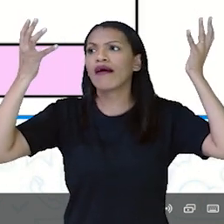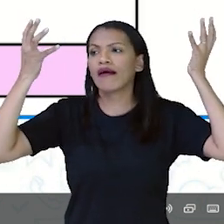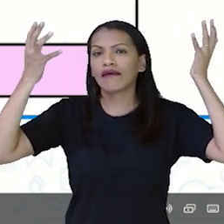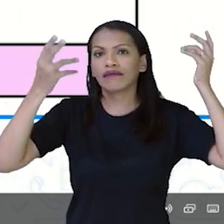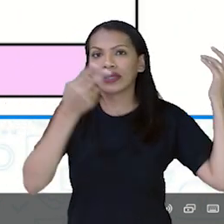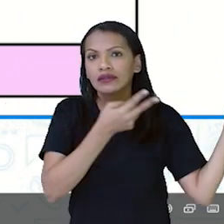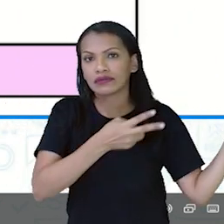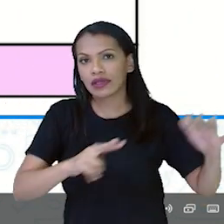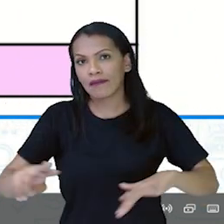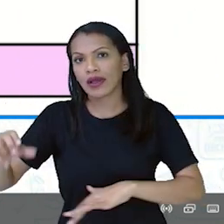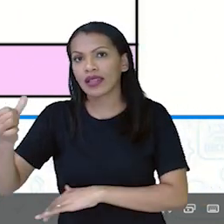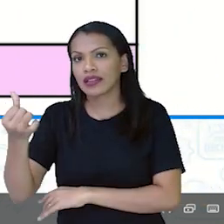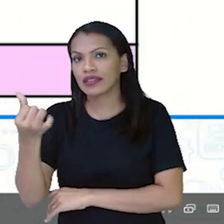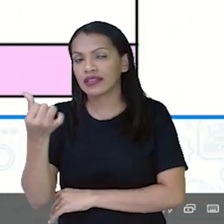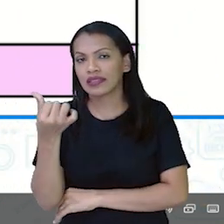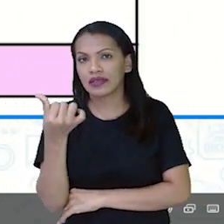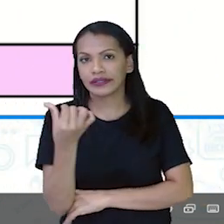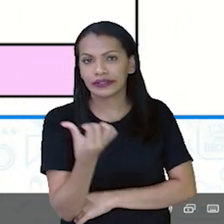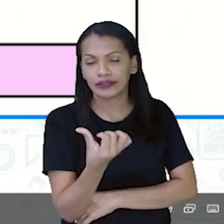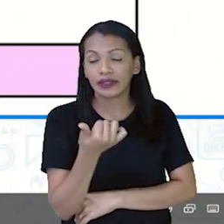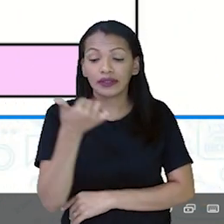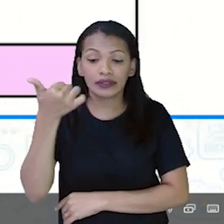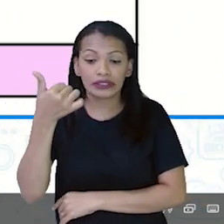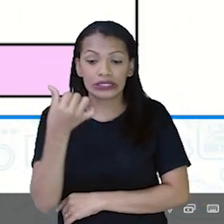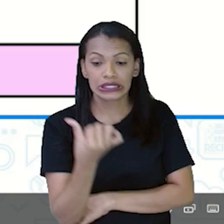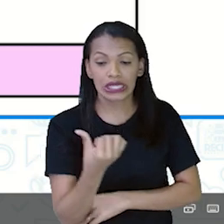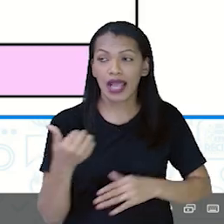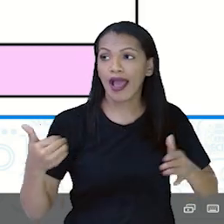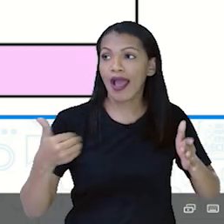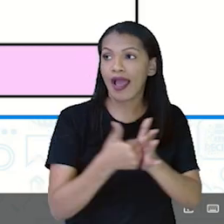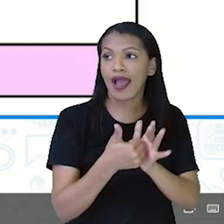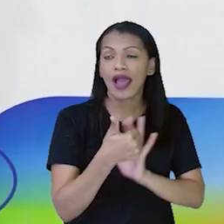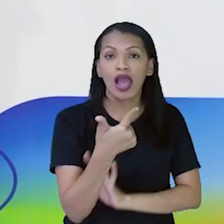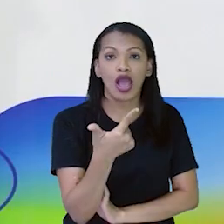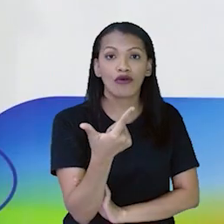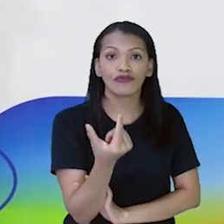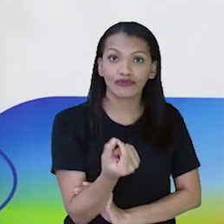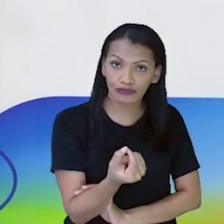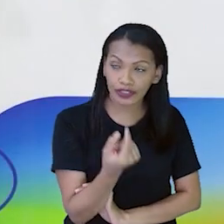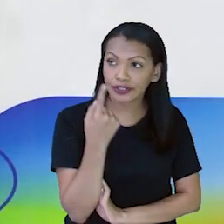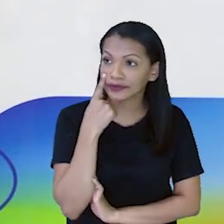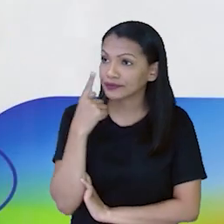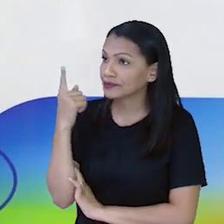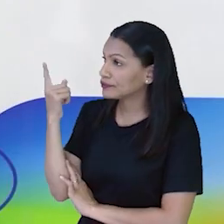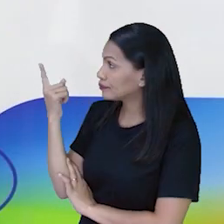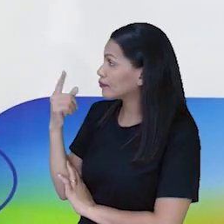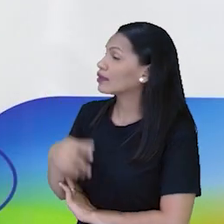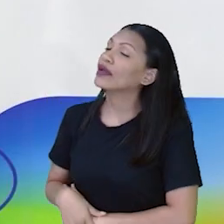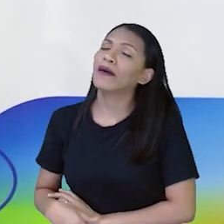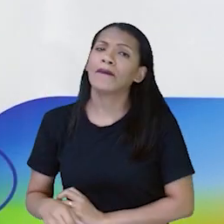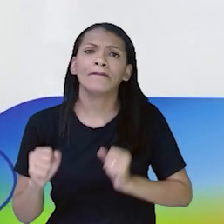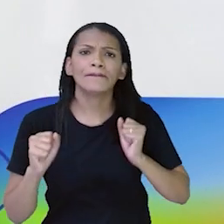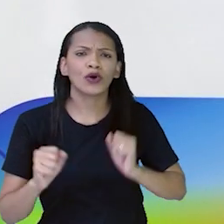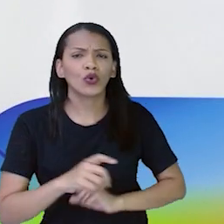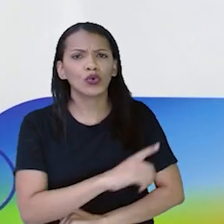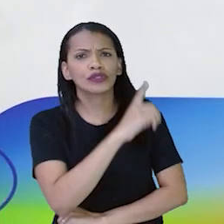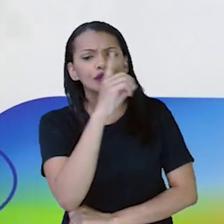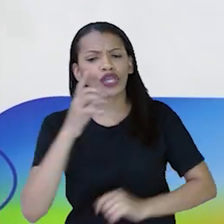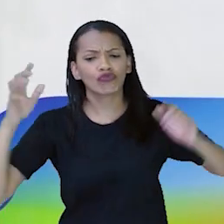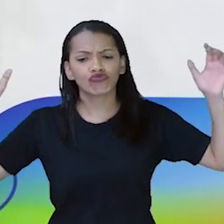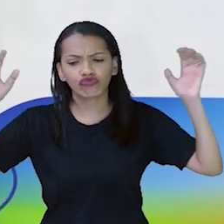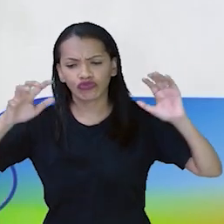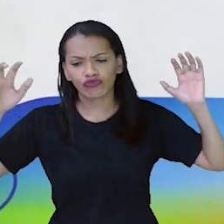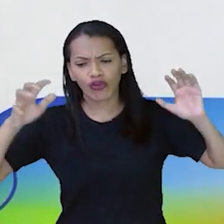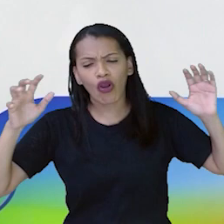dias, aqui eu tenho provavelmente o que a gente tem de pelos tempos que pode ter nesses dias, que é ensolarado, chuvoso